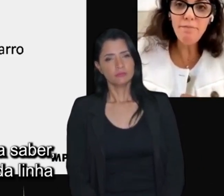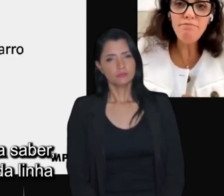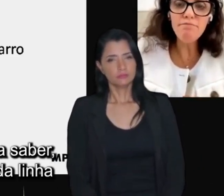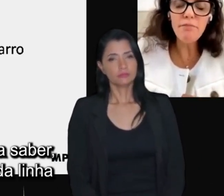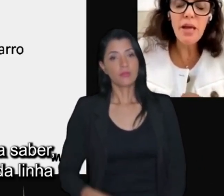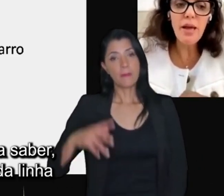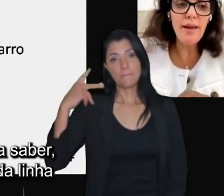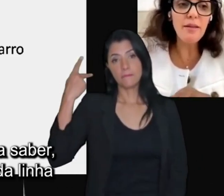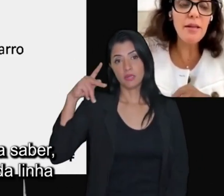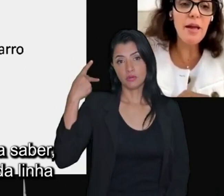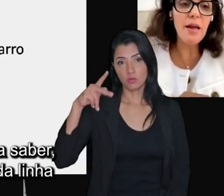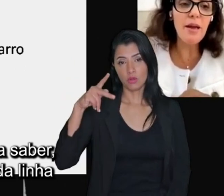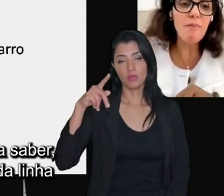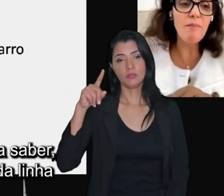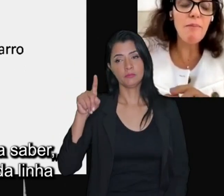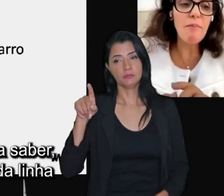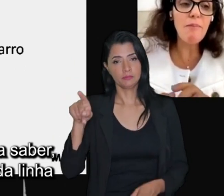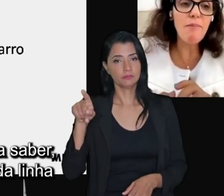Paraguai